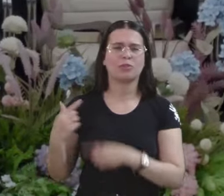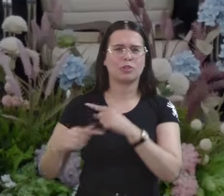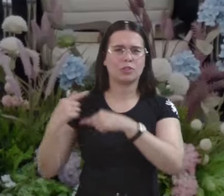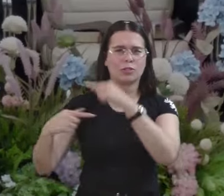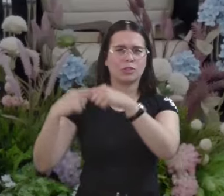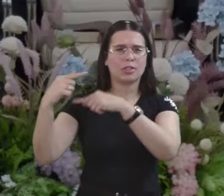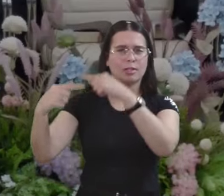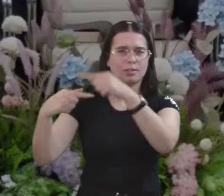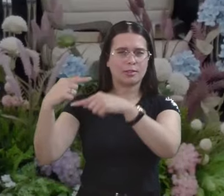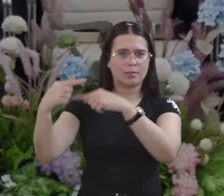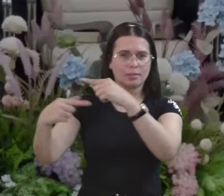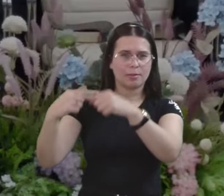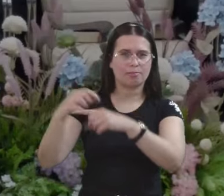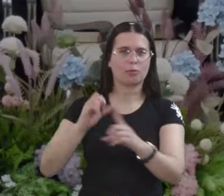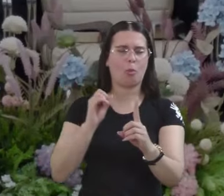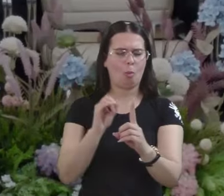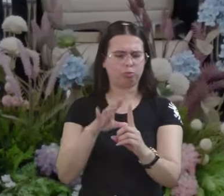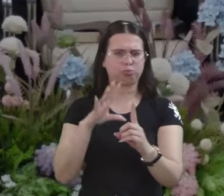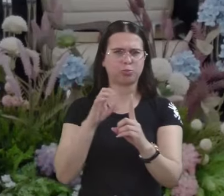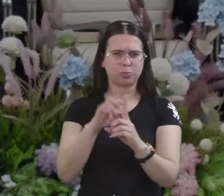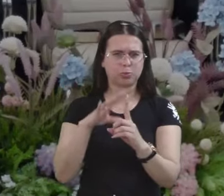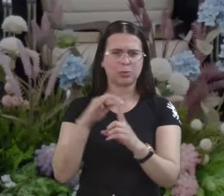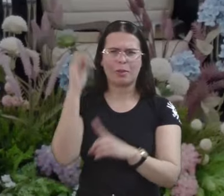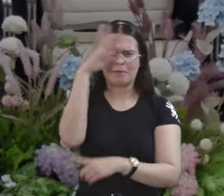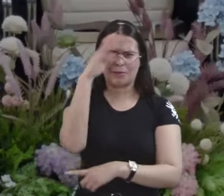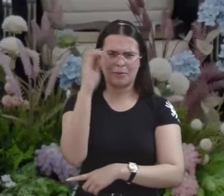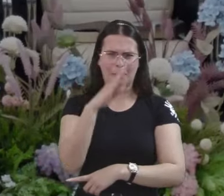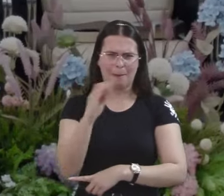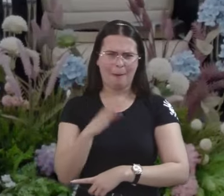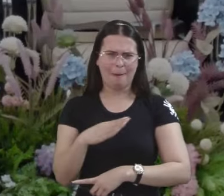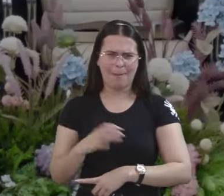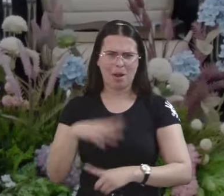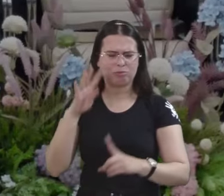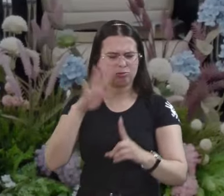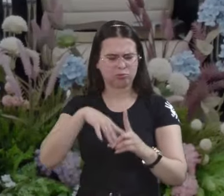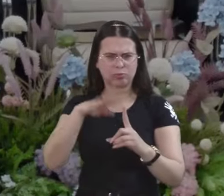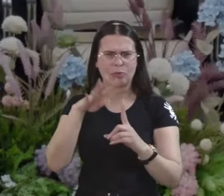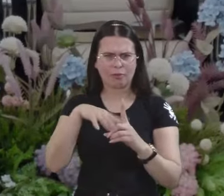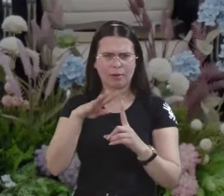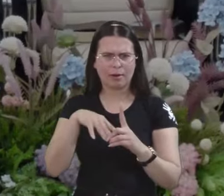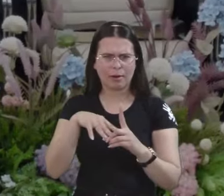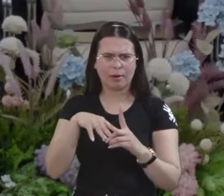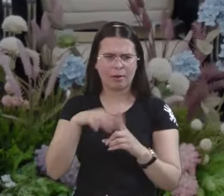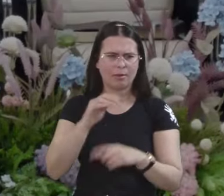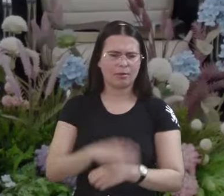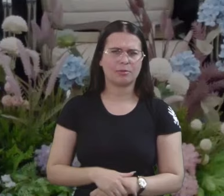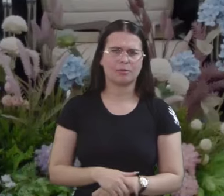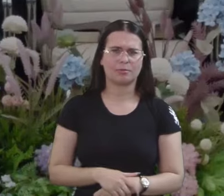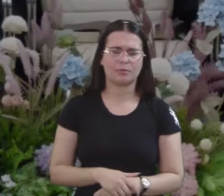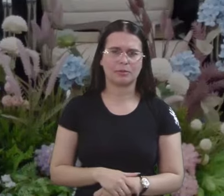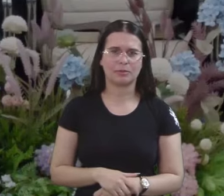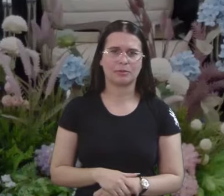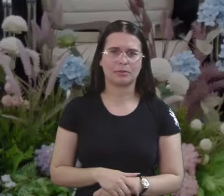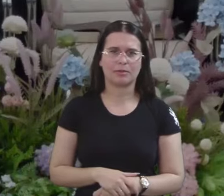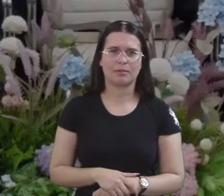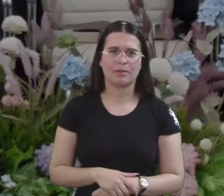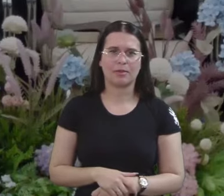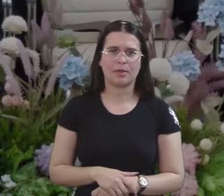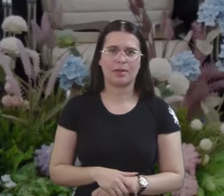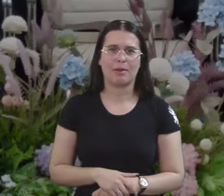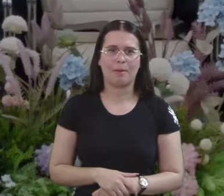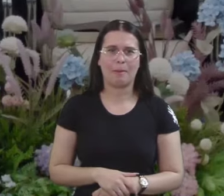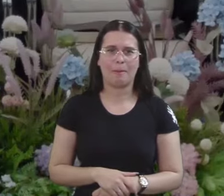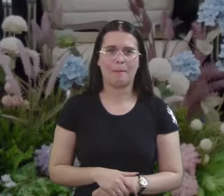ameaça. Estão querendo tornar o Brasil africano. Não vai dar certo. Que o Brasil não é